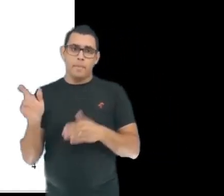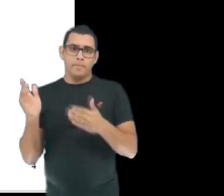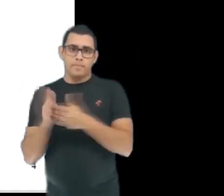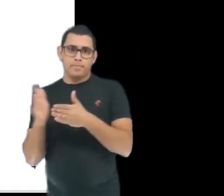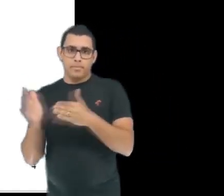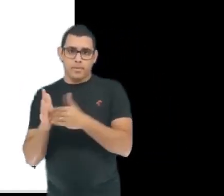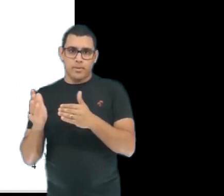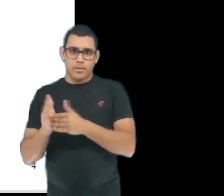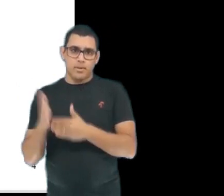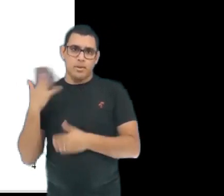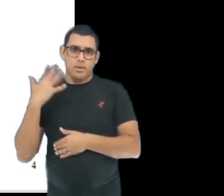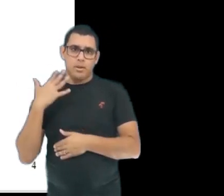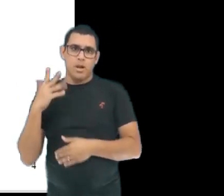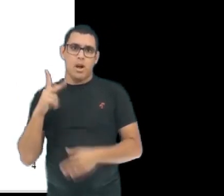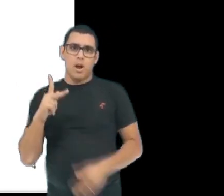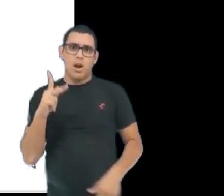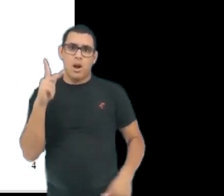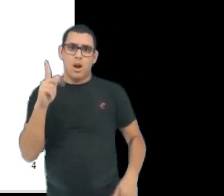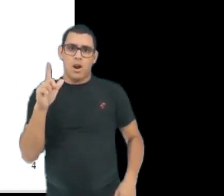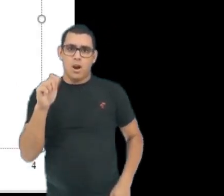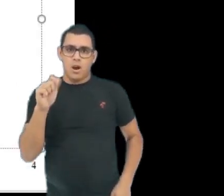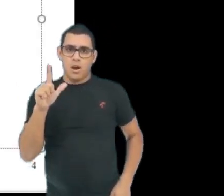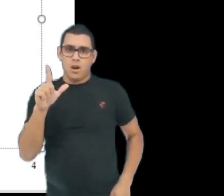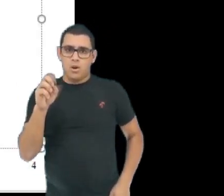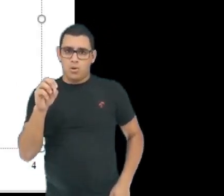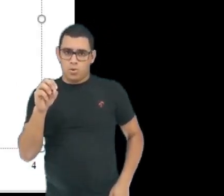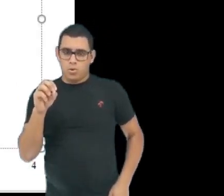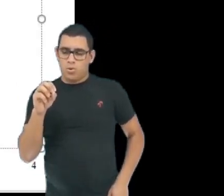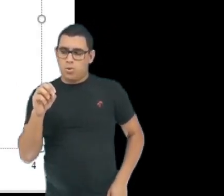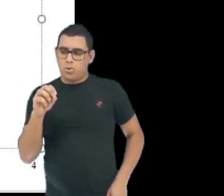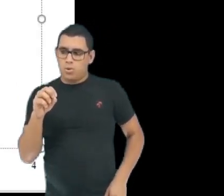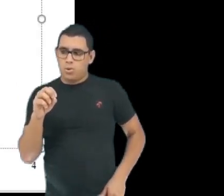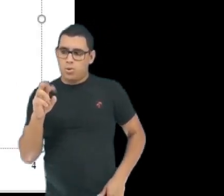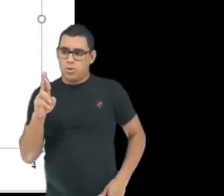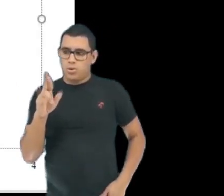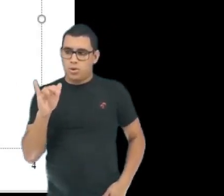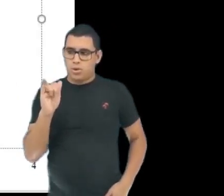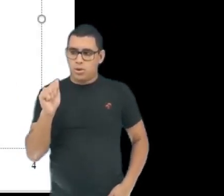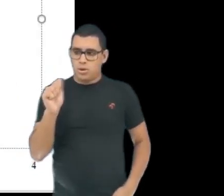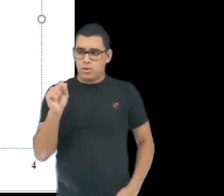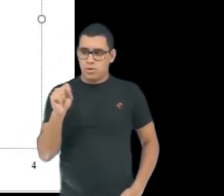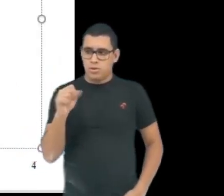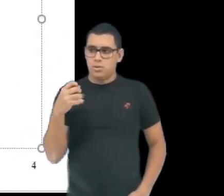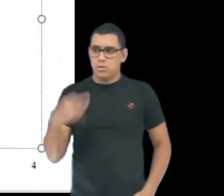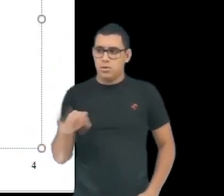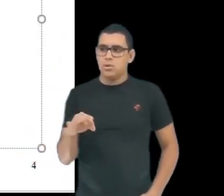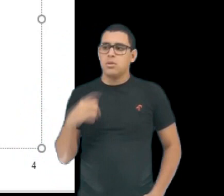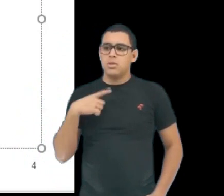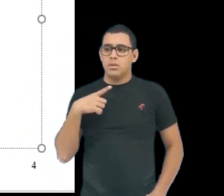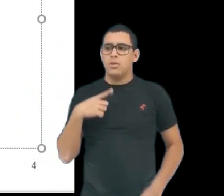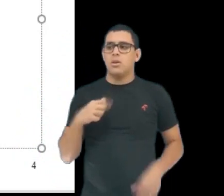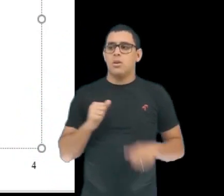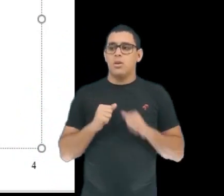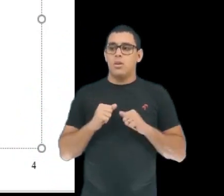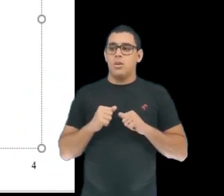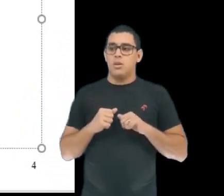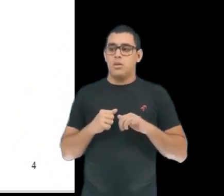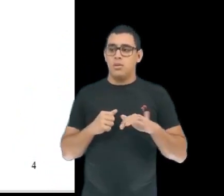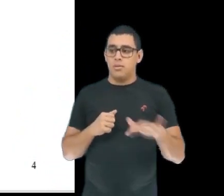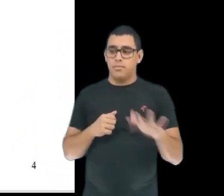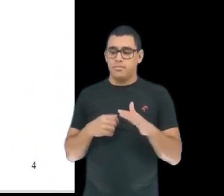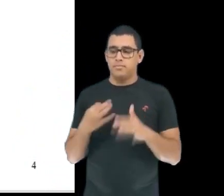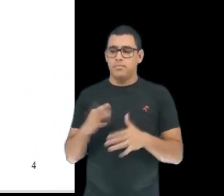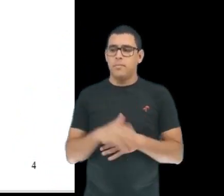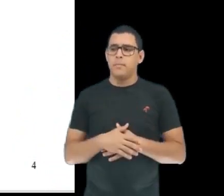que o calor ele vem aqui, no finalzinho, nessa partezinha aqui, depois nos produtos, a gente